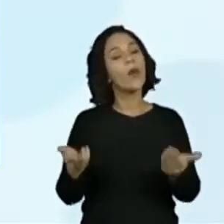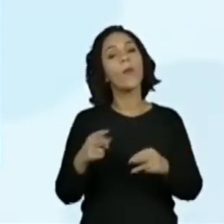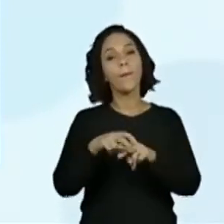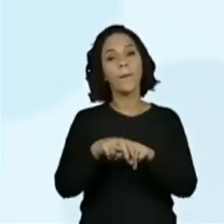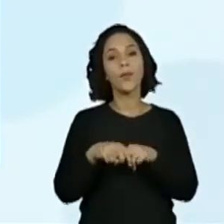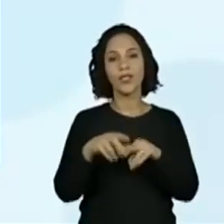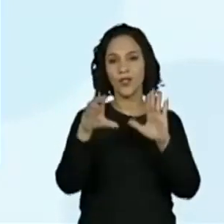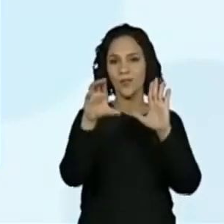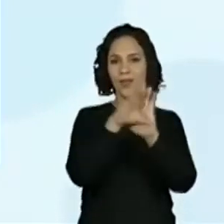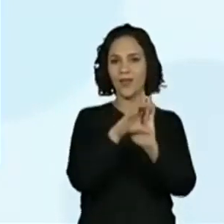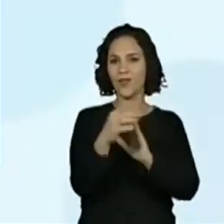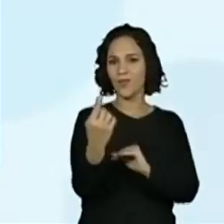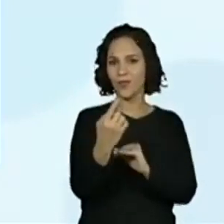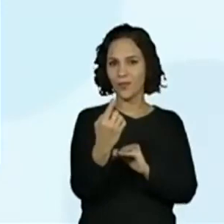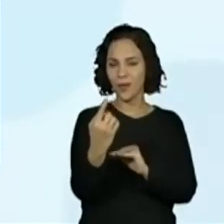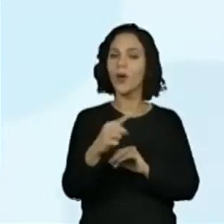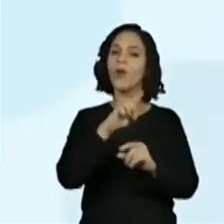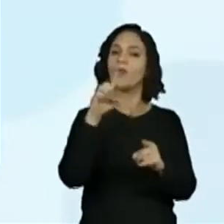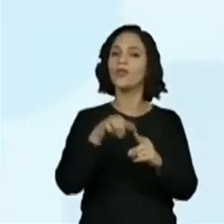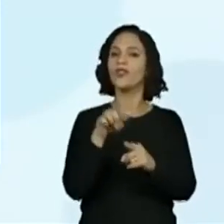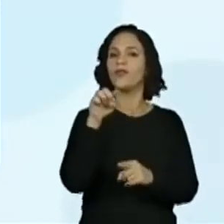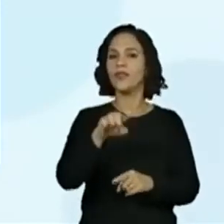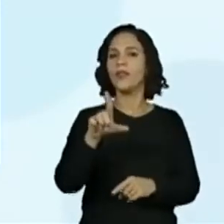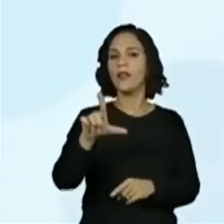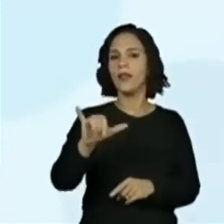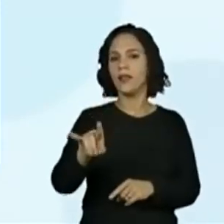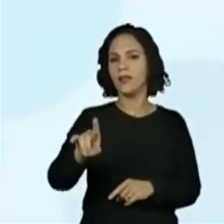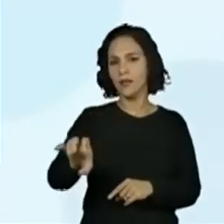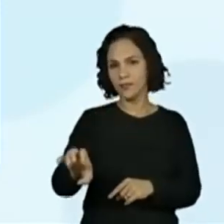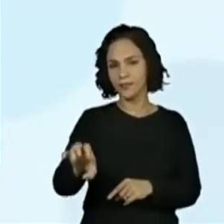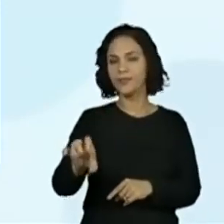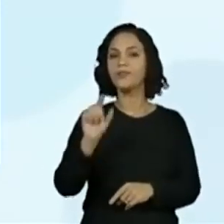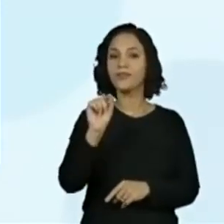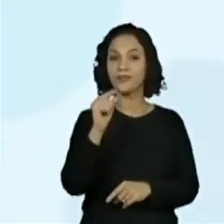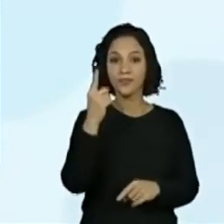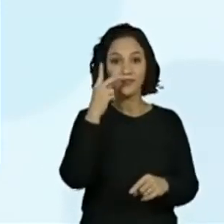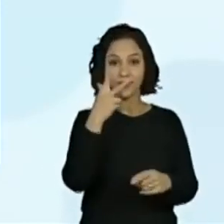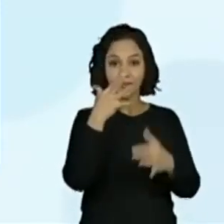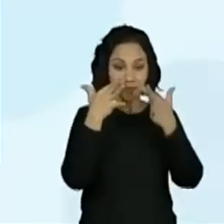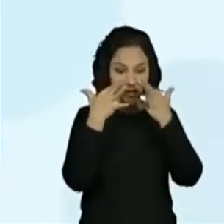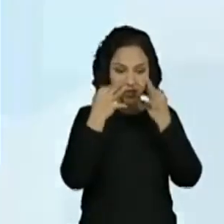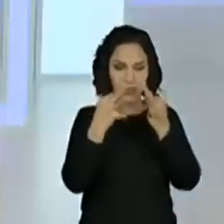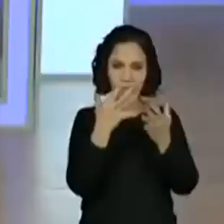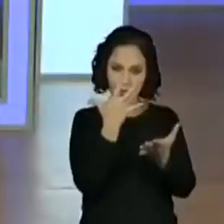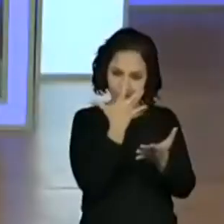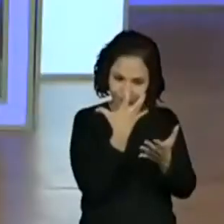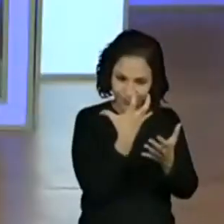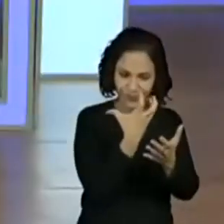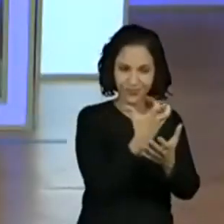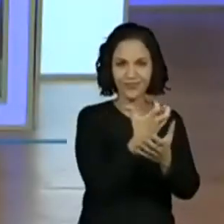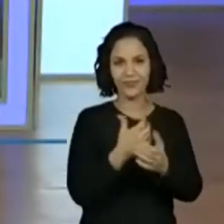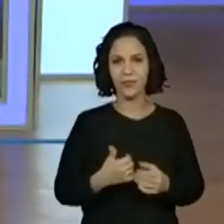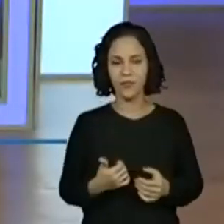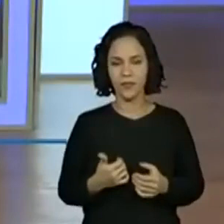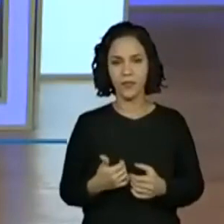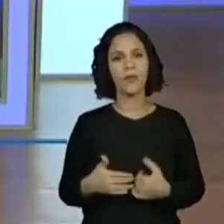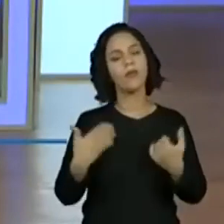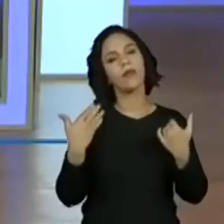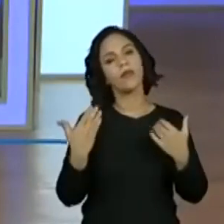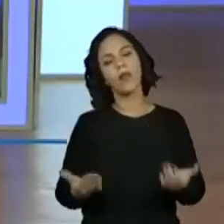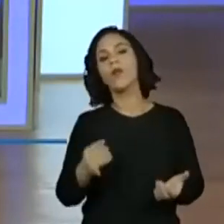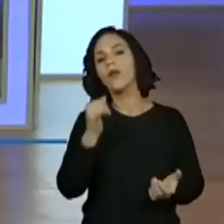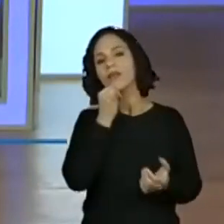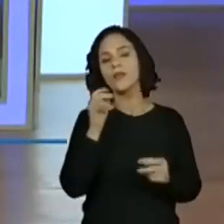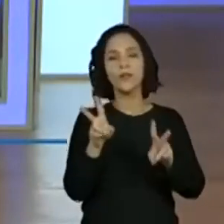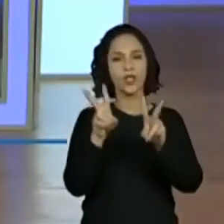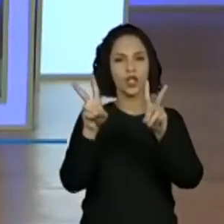primeiro parágrafo, né, do lead, para atrair a atenção do leitor. E a notícia tem muito disso, né? Então, tem ali o